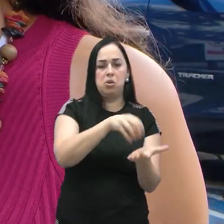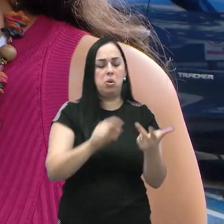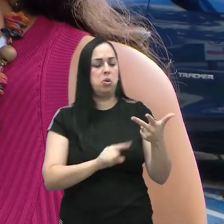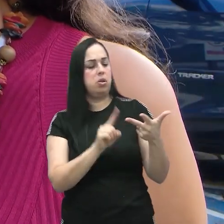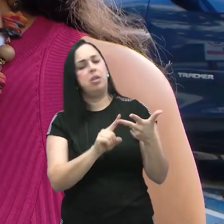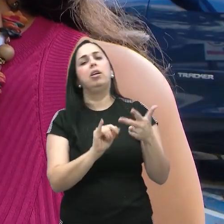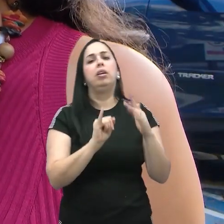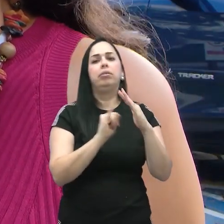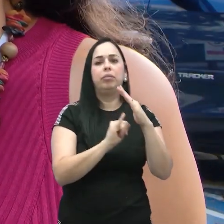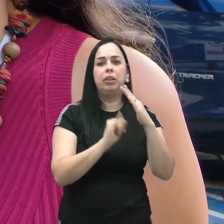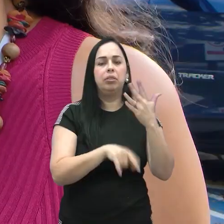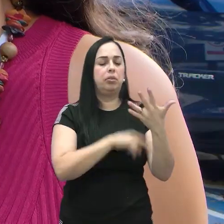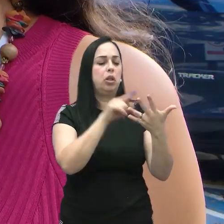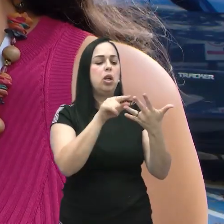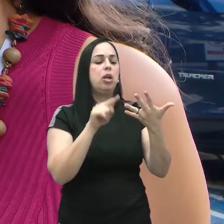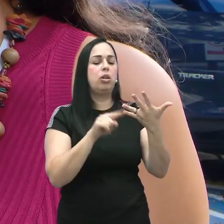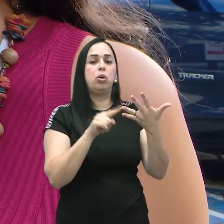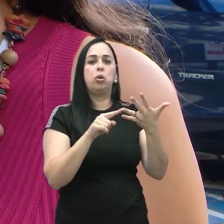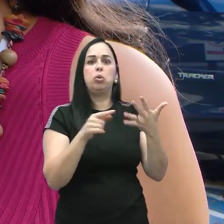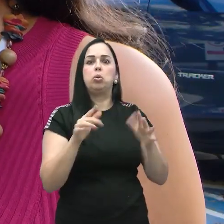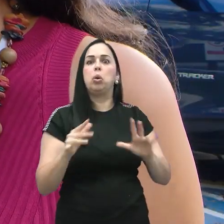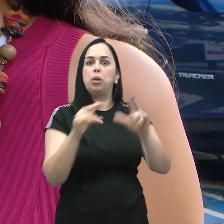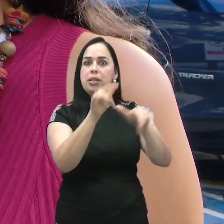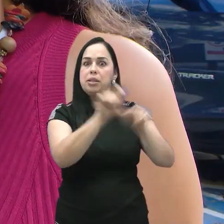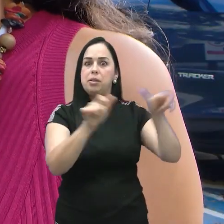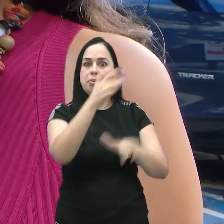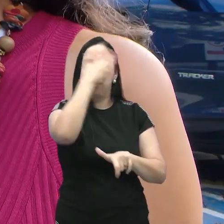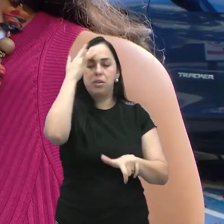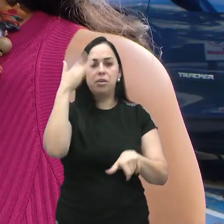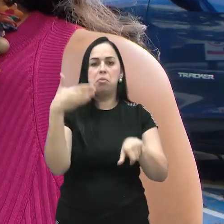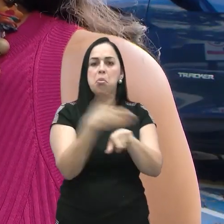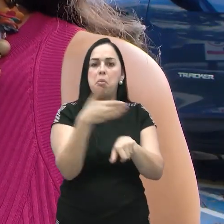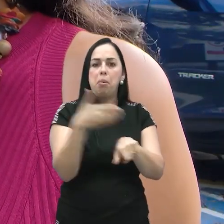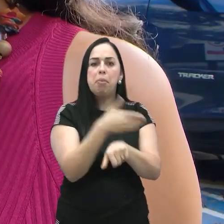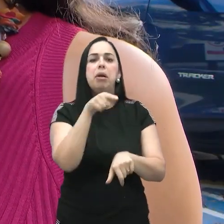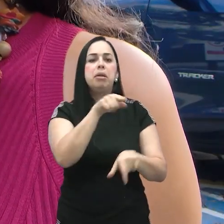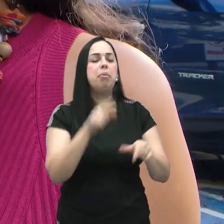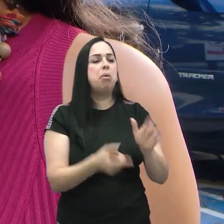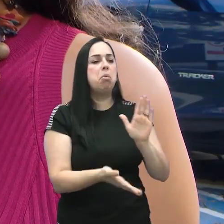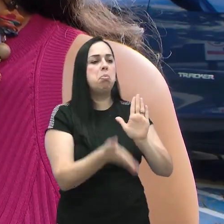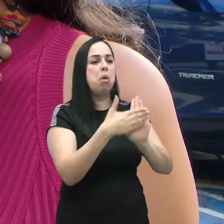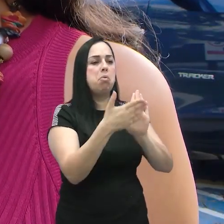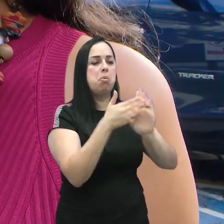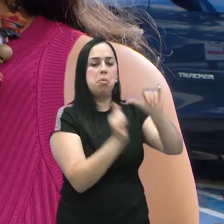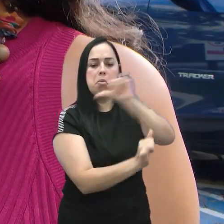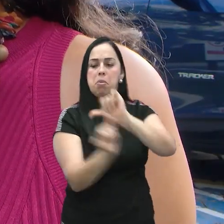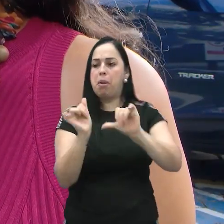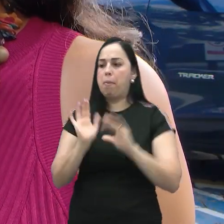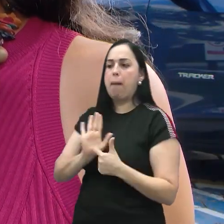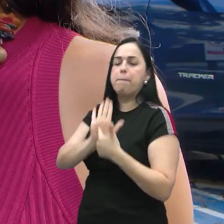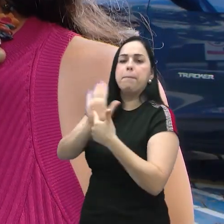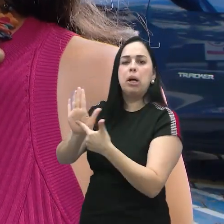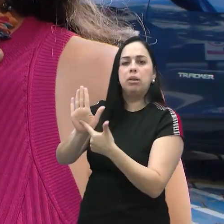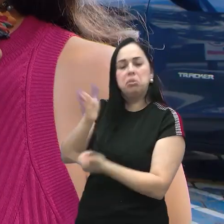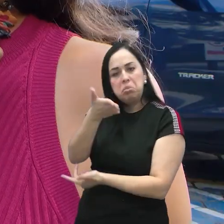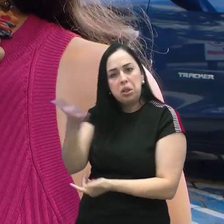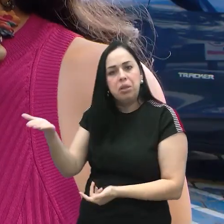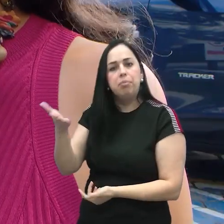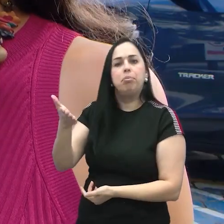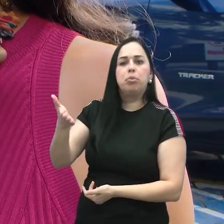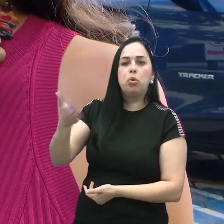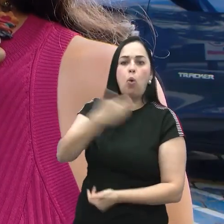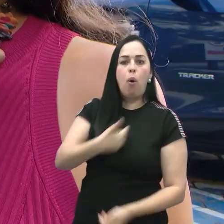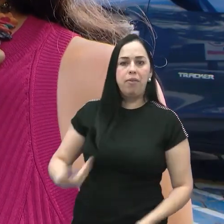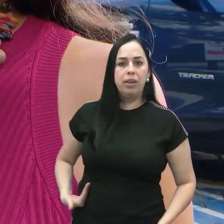organizações, entidades, todo o público presente, com as propostas a serem apresentadas futuramente para o